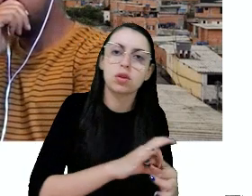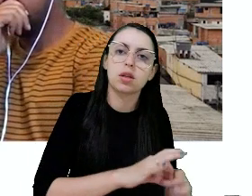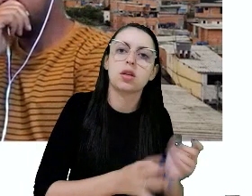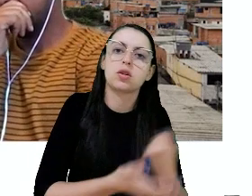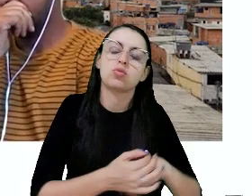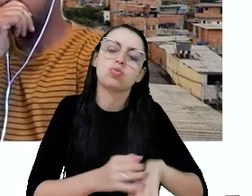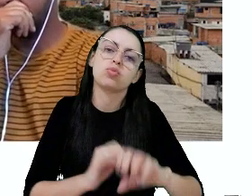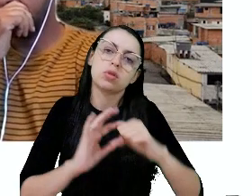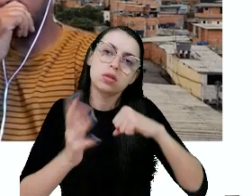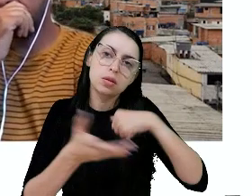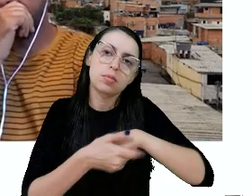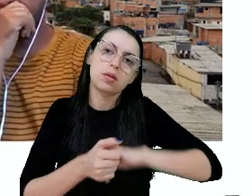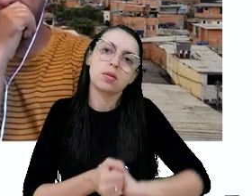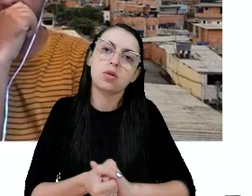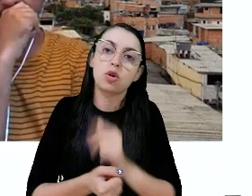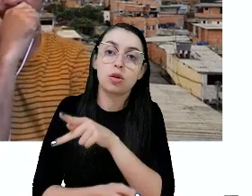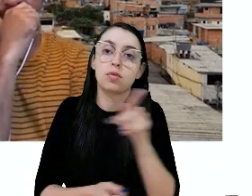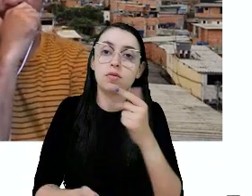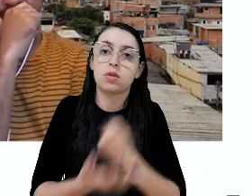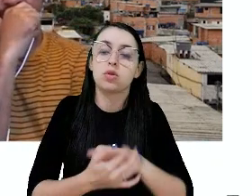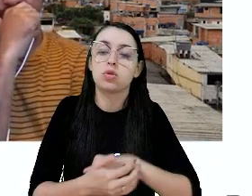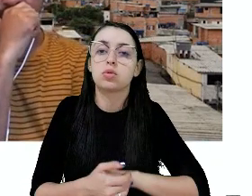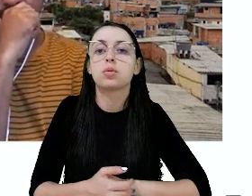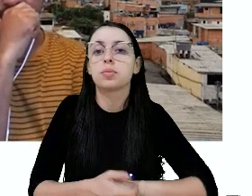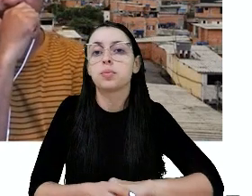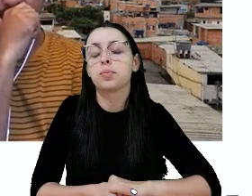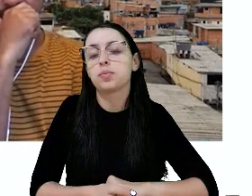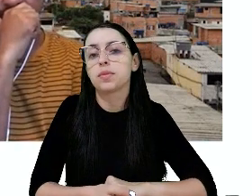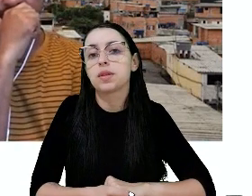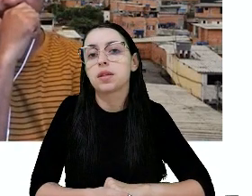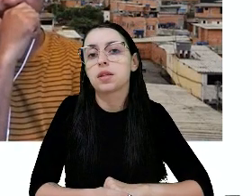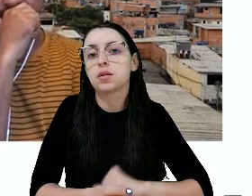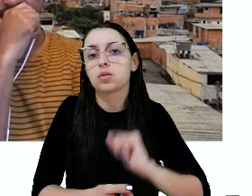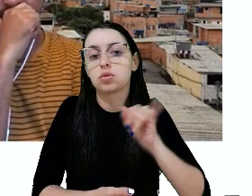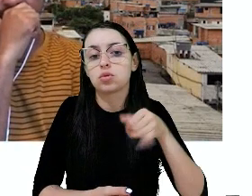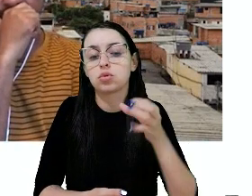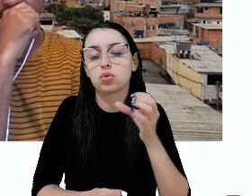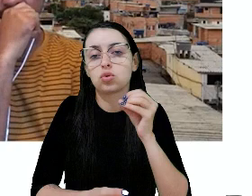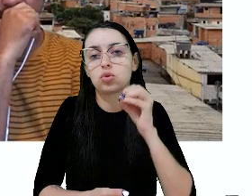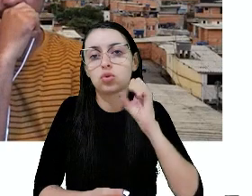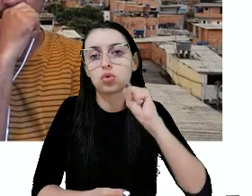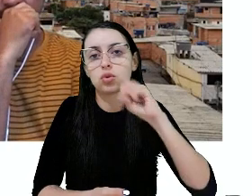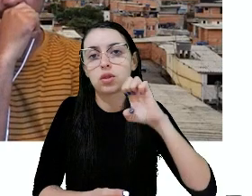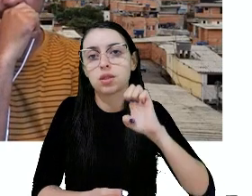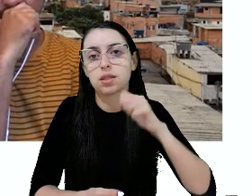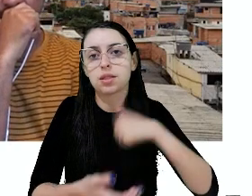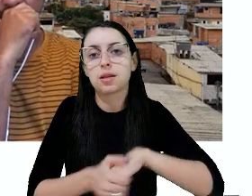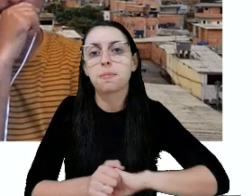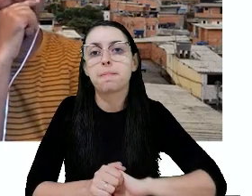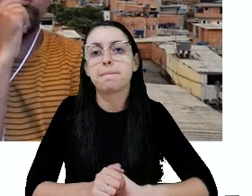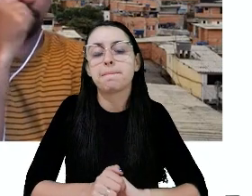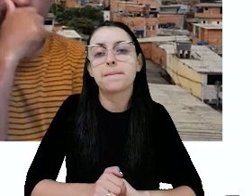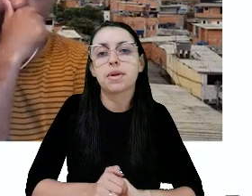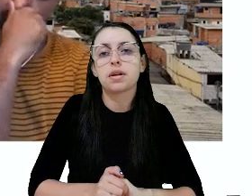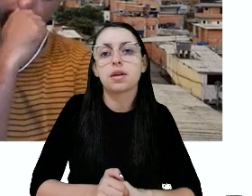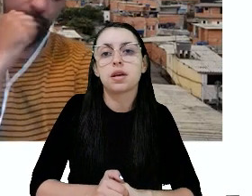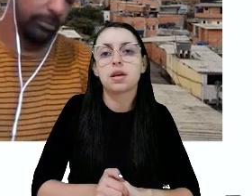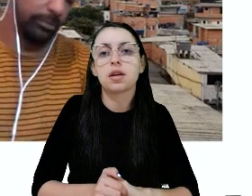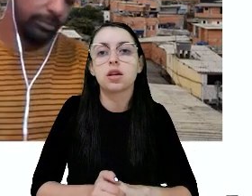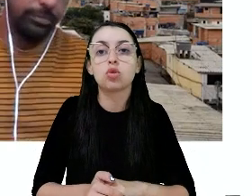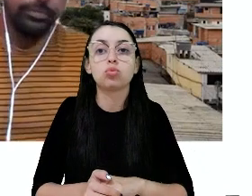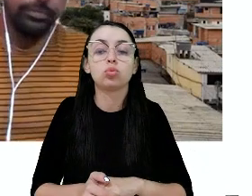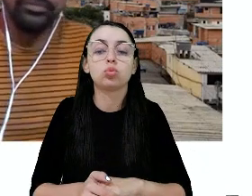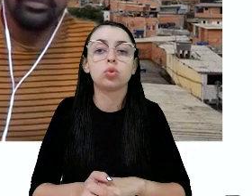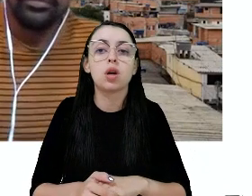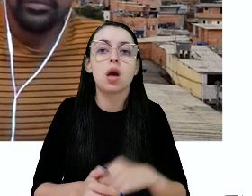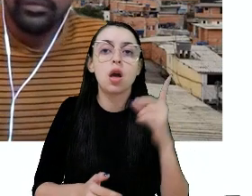novo coronavírus pelo professor da Universidade Federal de Sergipe, o José Augusto Soares Barreto Filho, que é doutor em